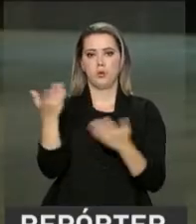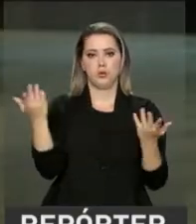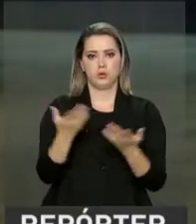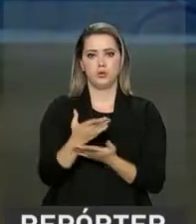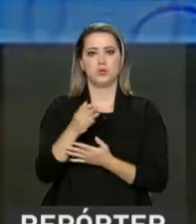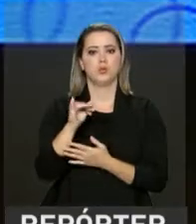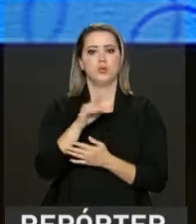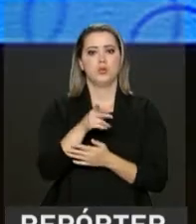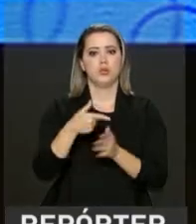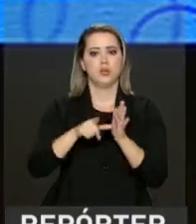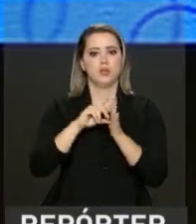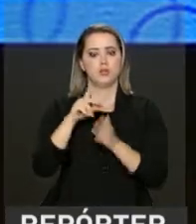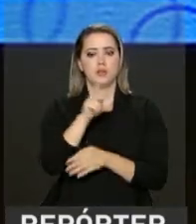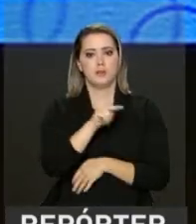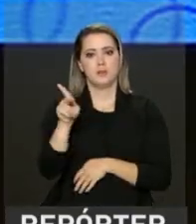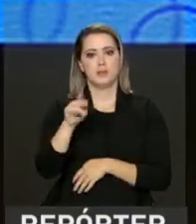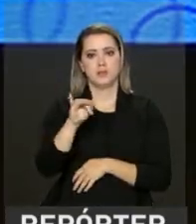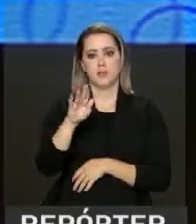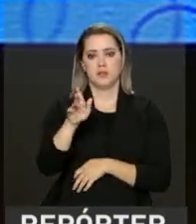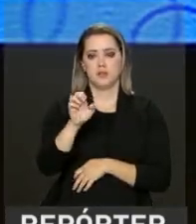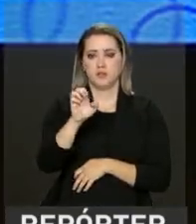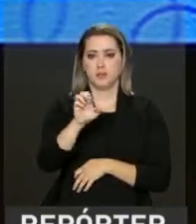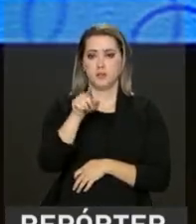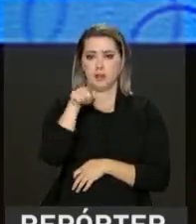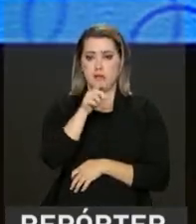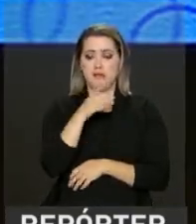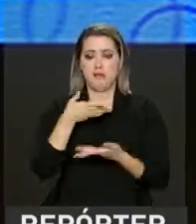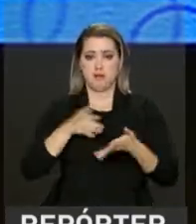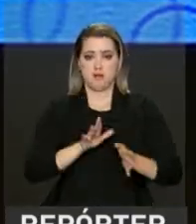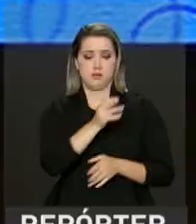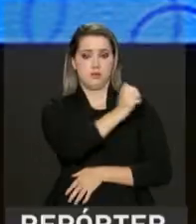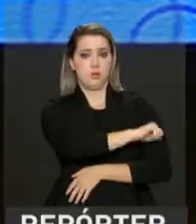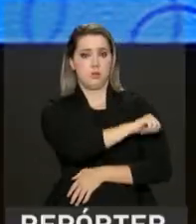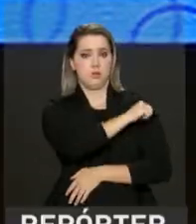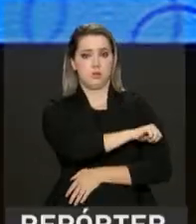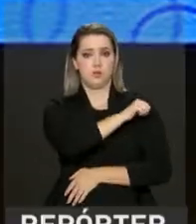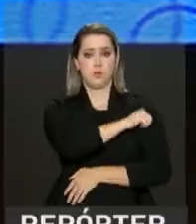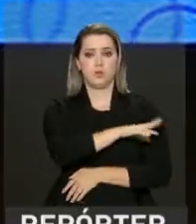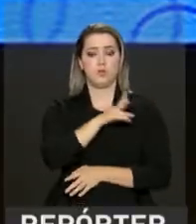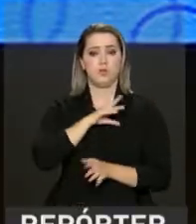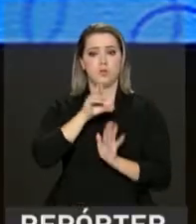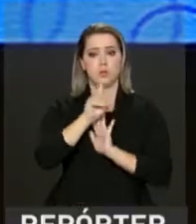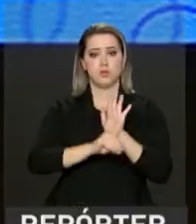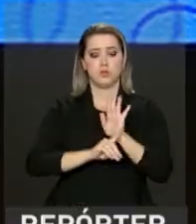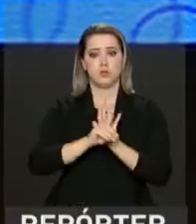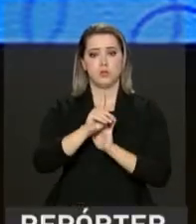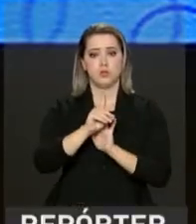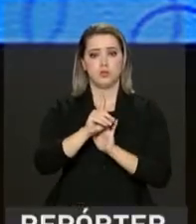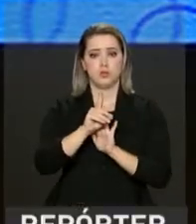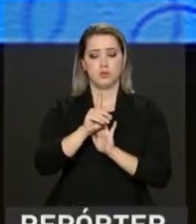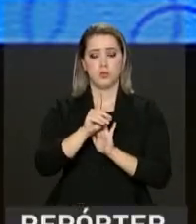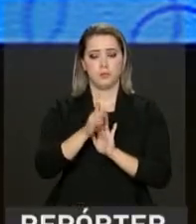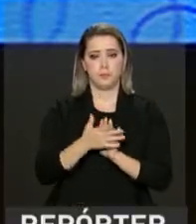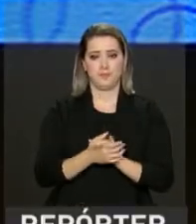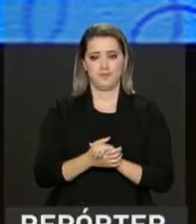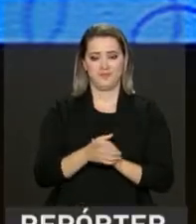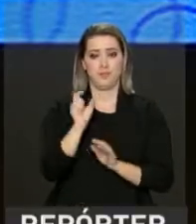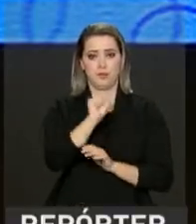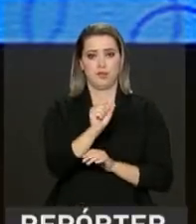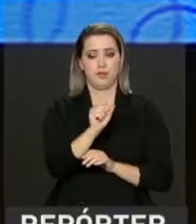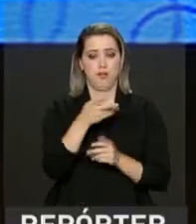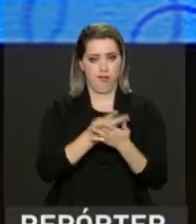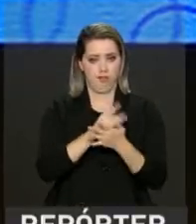ele é carioca formado em direito pela universidade federal do rio de janeiro e em economia o chamado perdão em